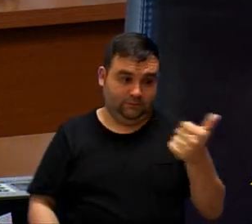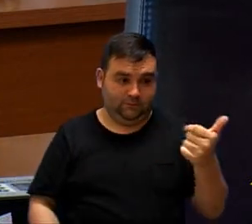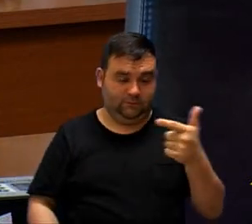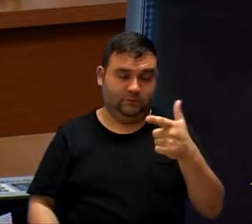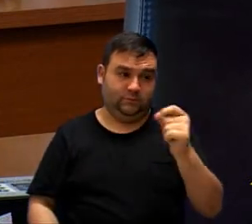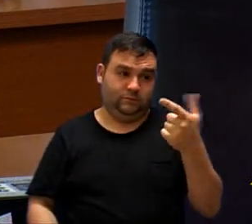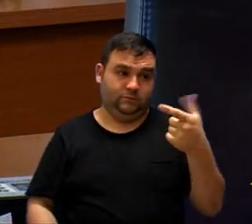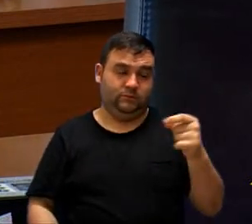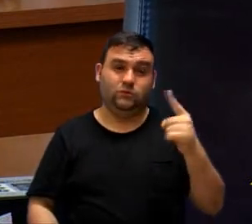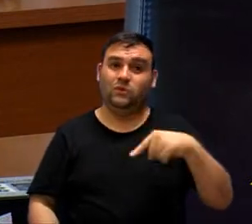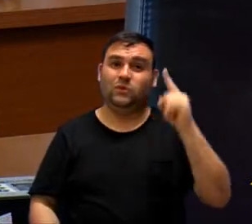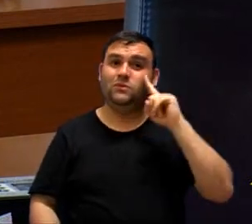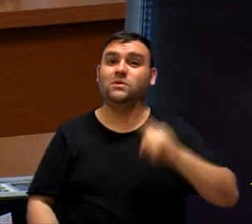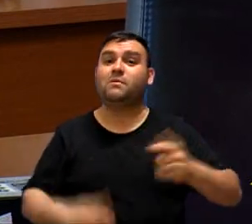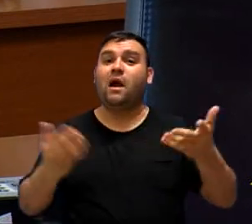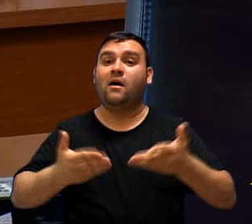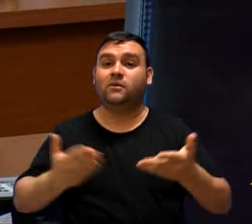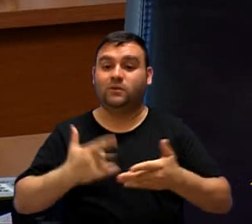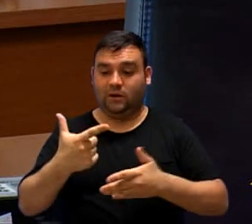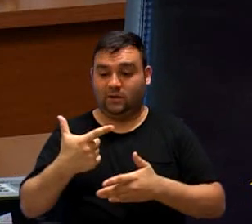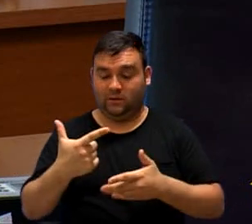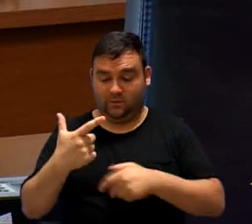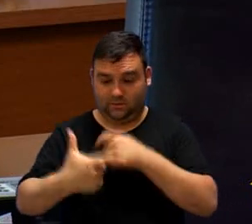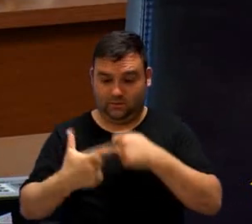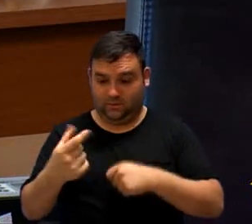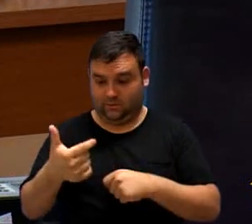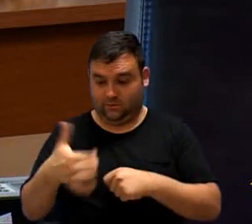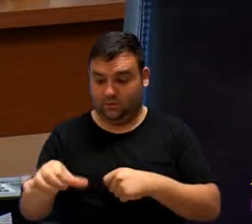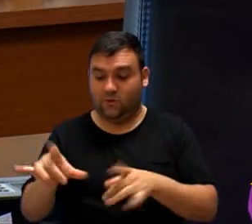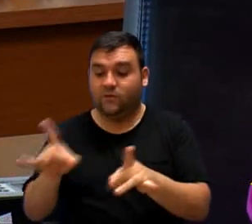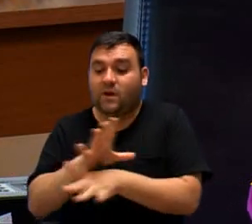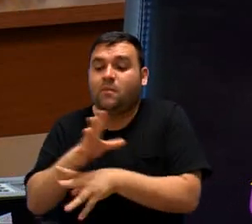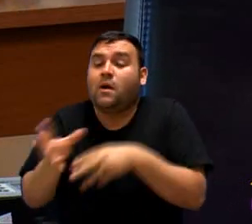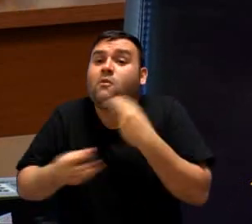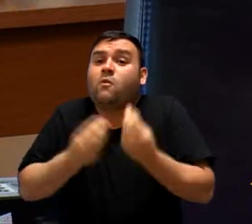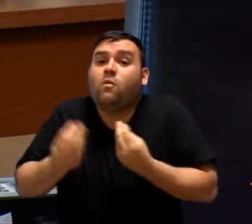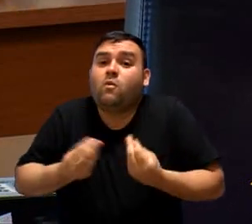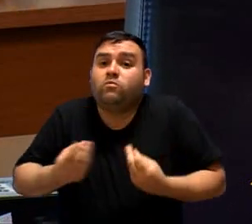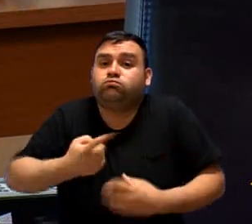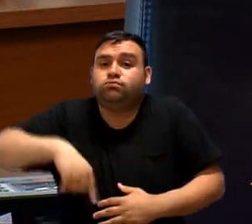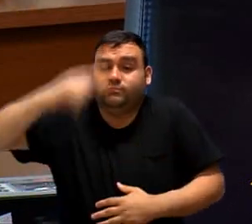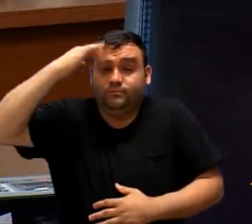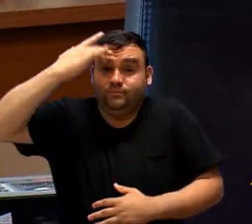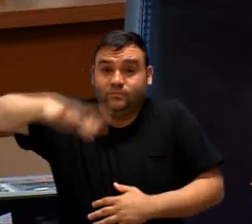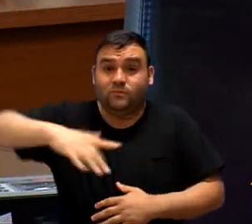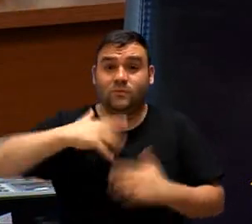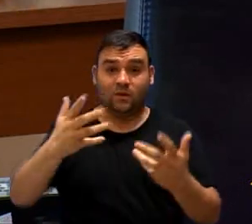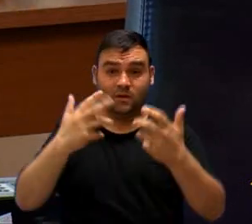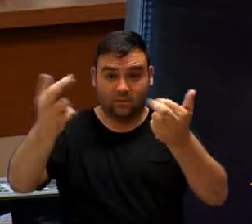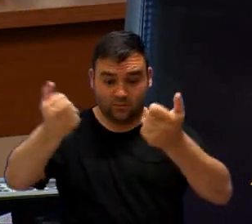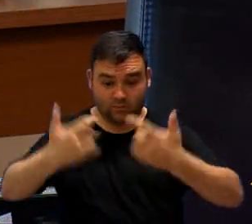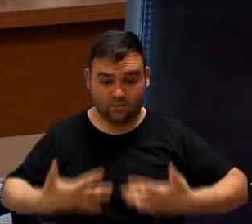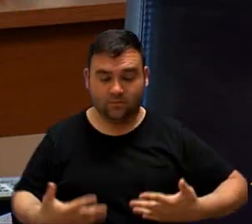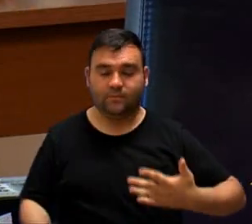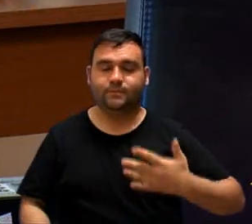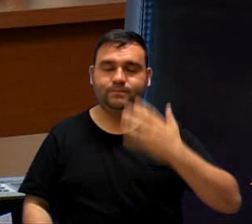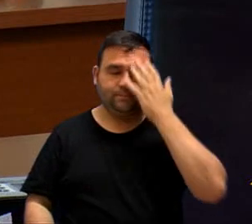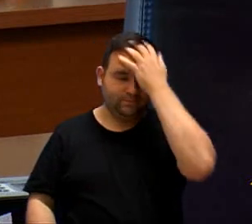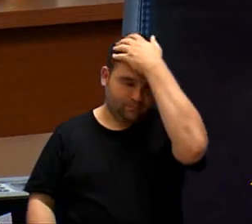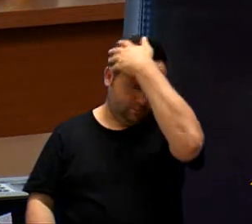e 2021, se nós não sabemos nem como vamos terminar 2019. Eu queria ouvir do senhor.